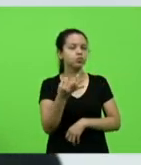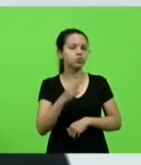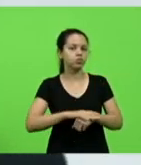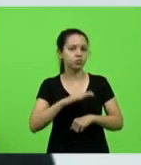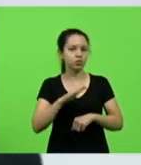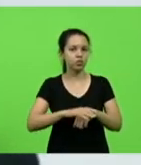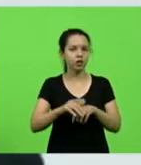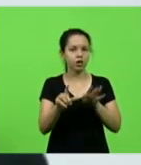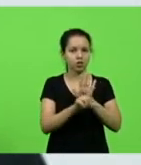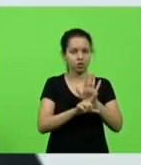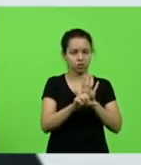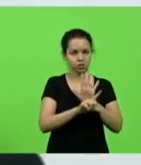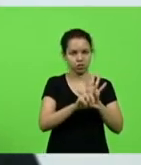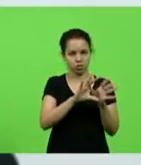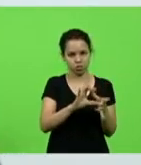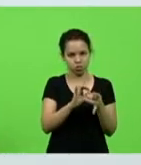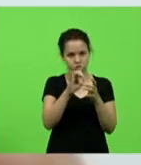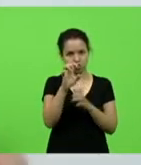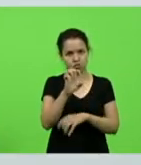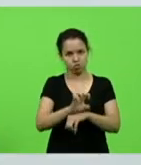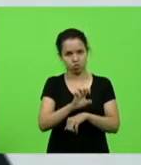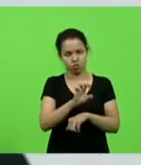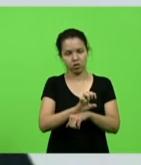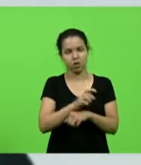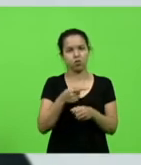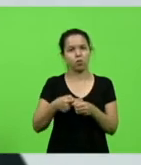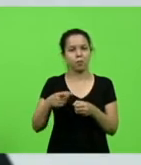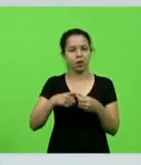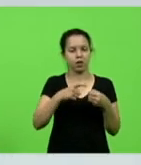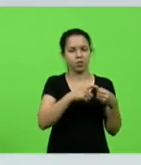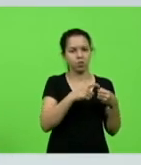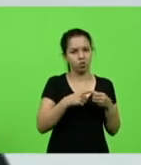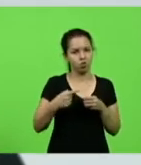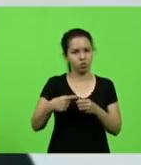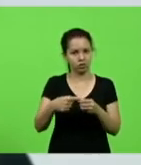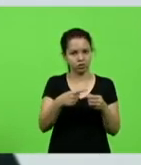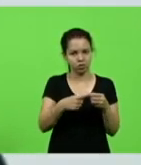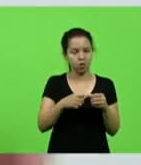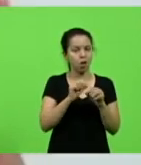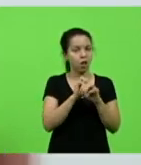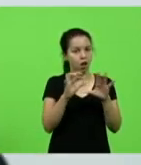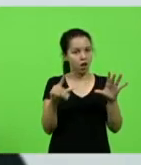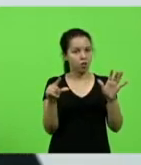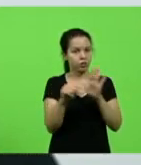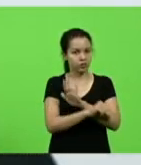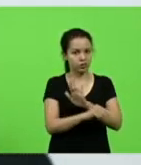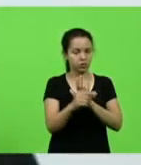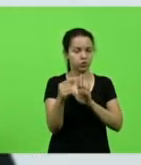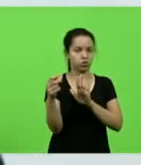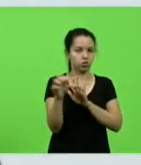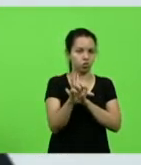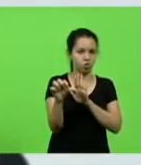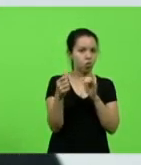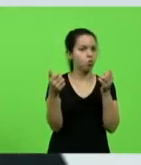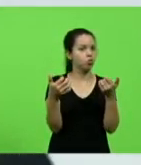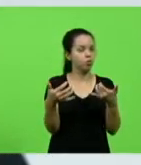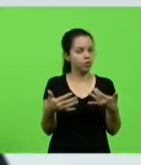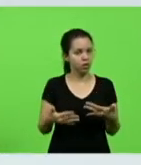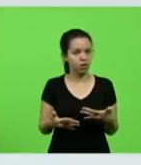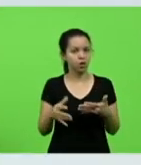da União, dos Estados-membros, dos municípios. E ali fica muito claro, no inciso 9, que a educação é um tema